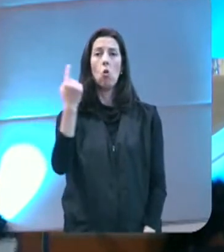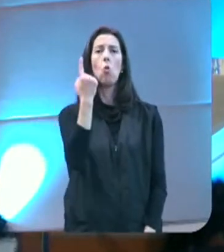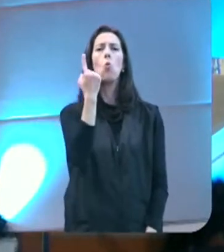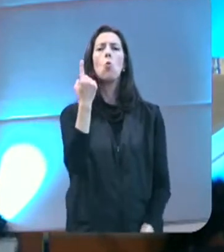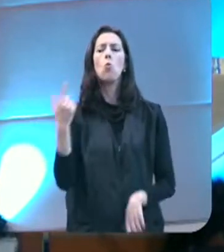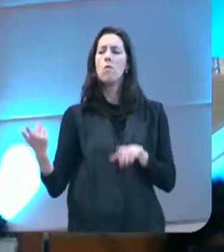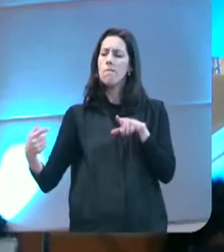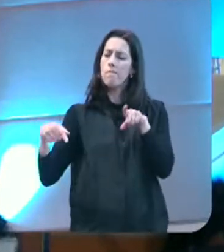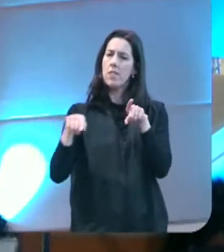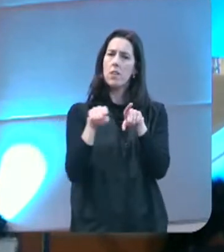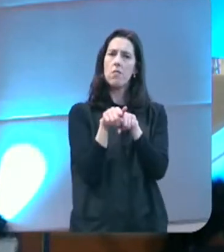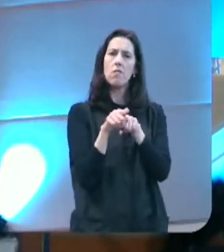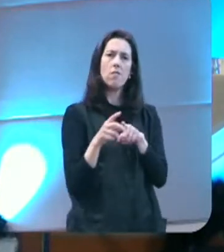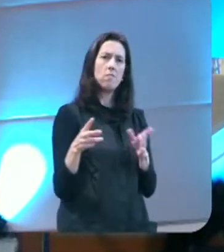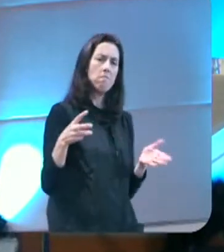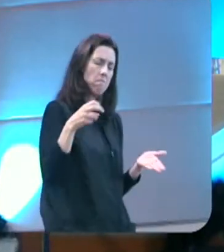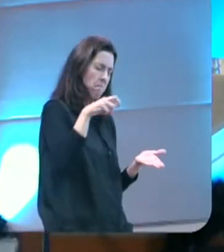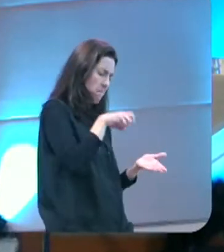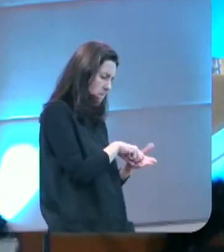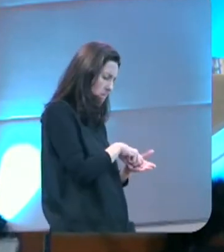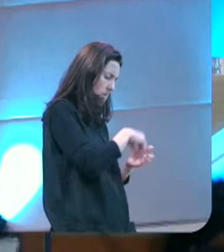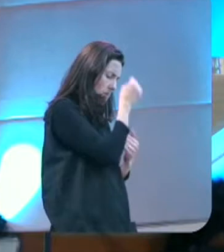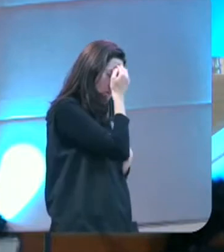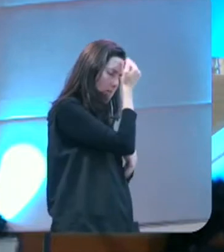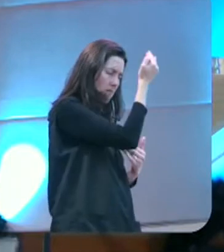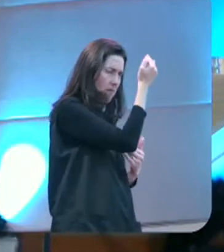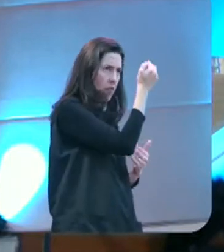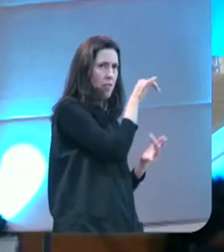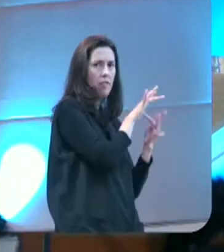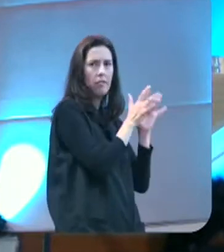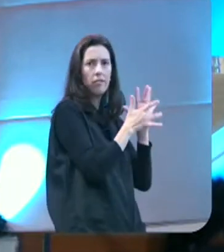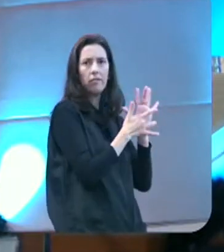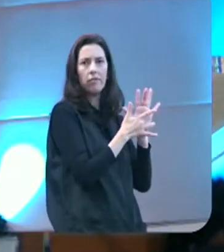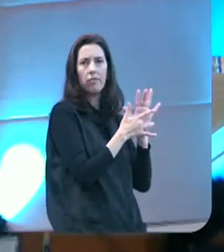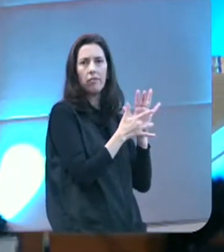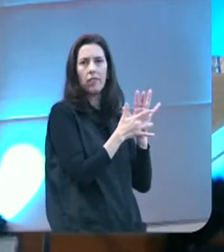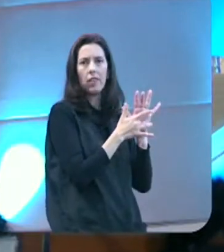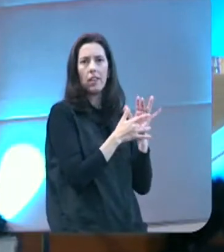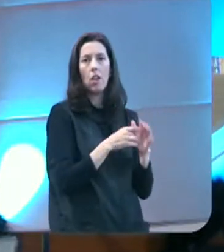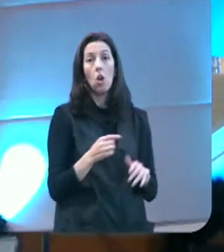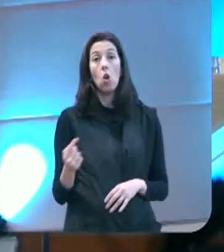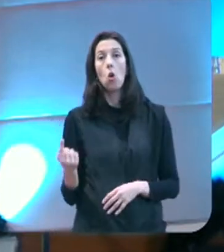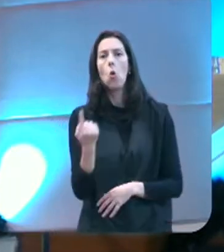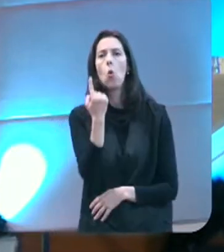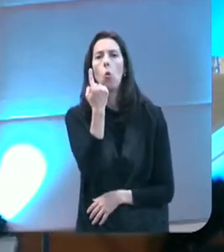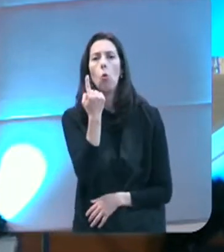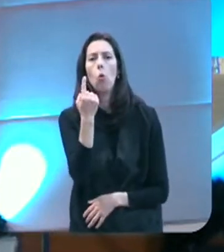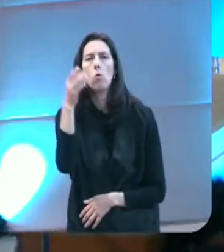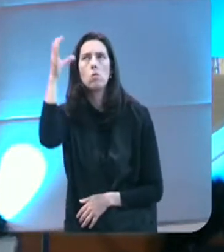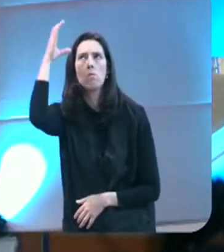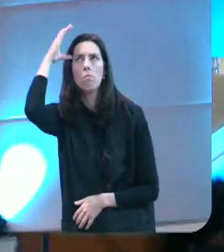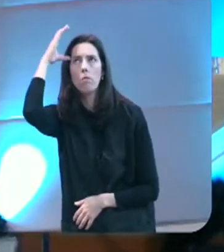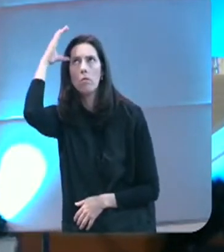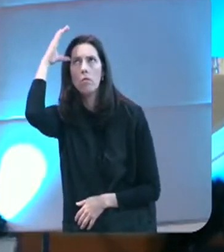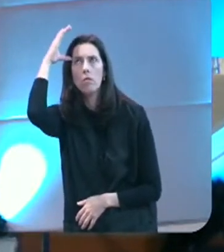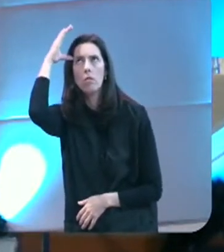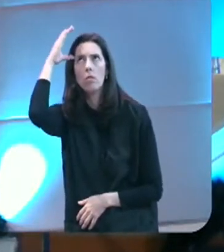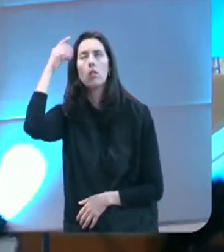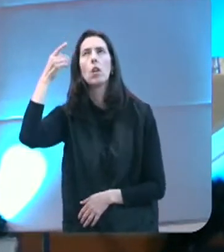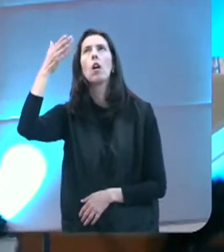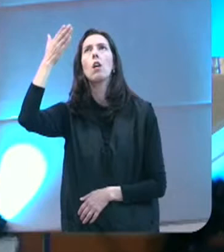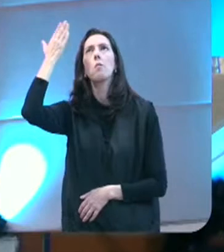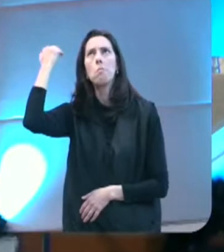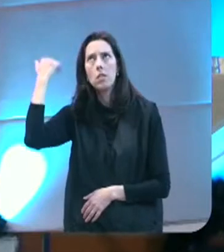um voltou para trás. Um teve a consciência do estado em que